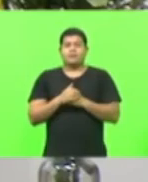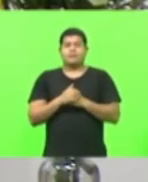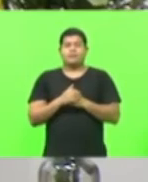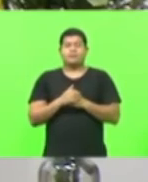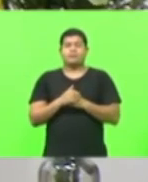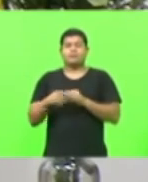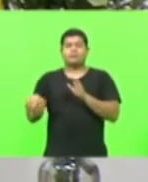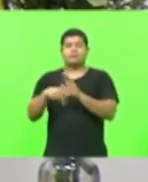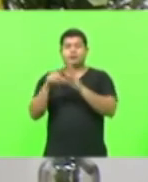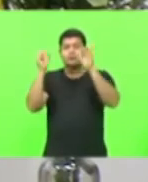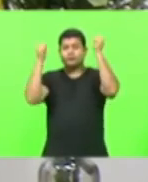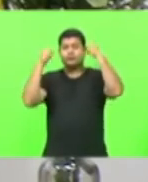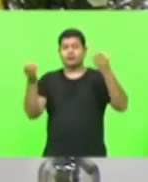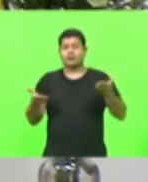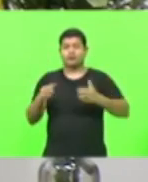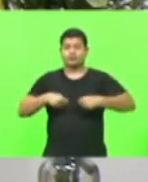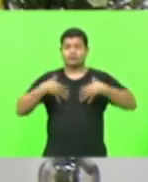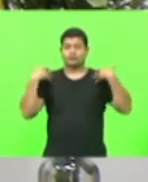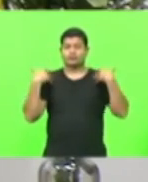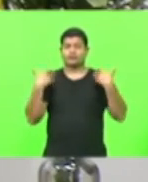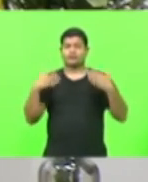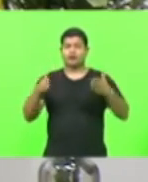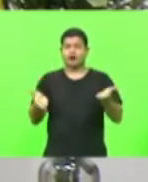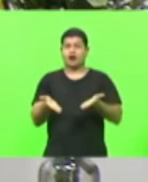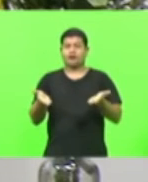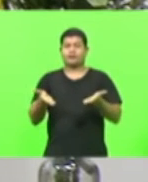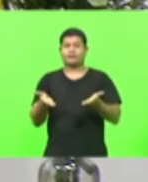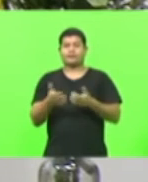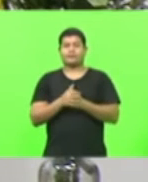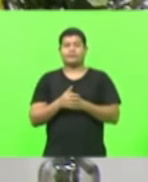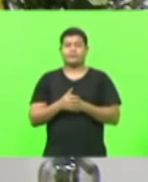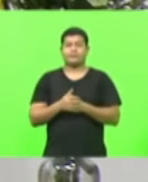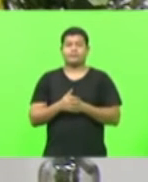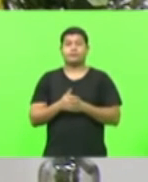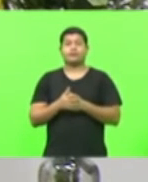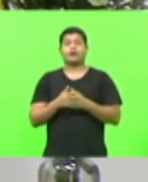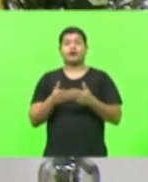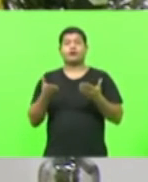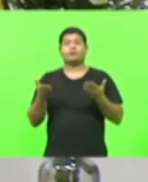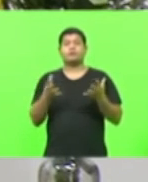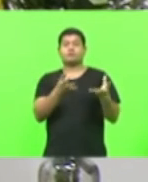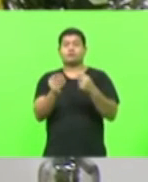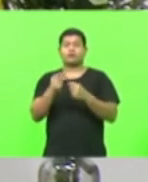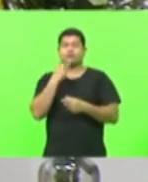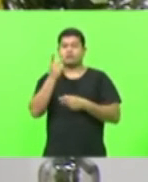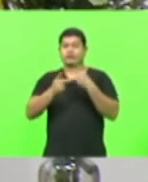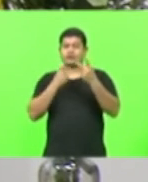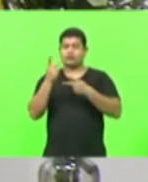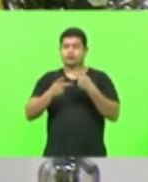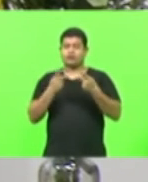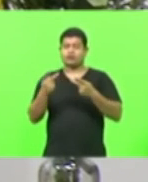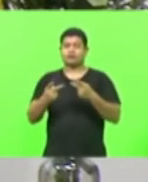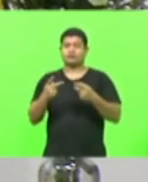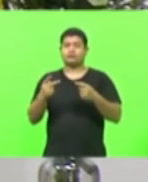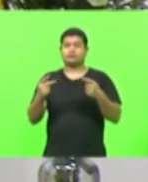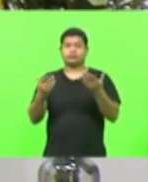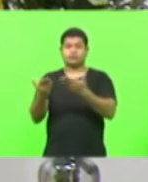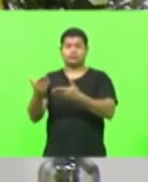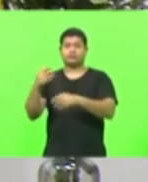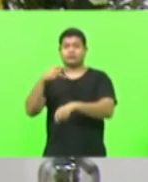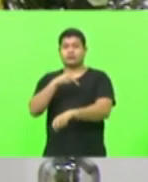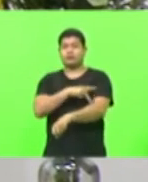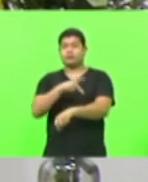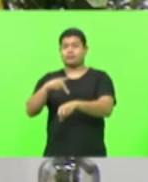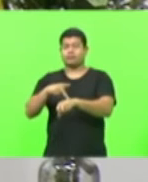Freire neste ano do centenário de Paulo Freire muito se tem escrito e falado sobre sua pedagogia suas